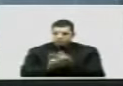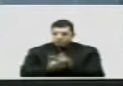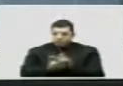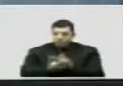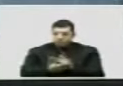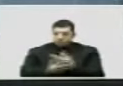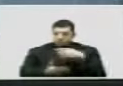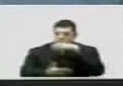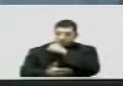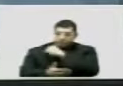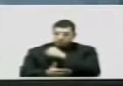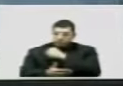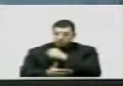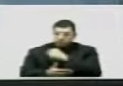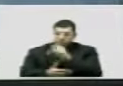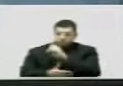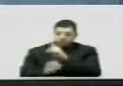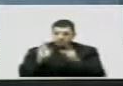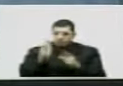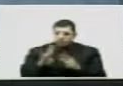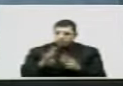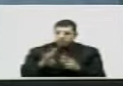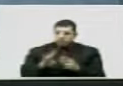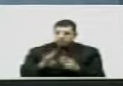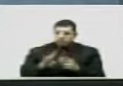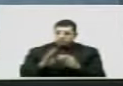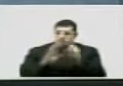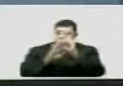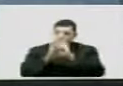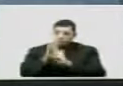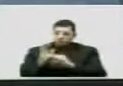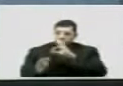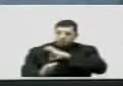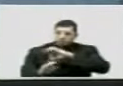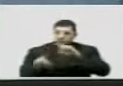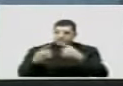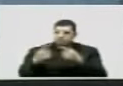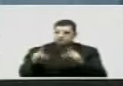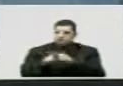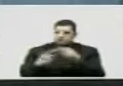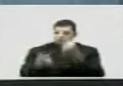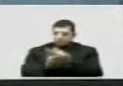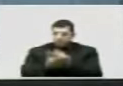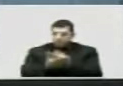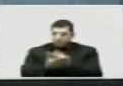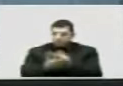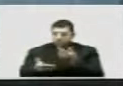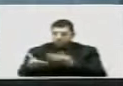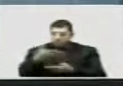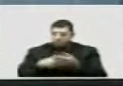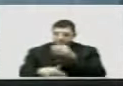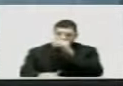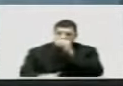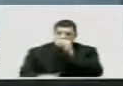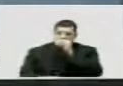pagar imediatamente, não só regularizar os salários, mas pagar o